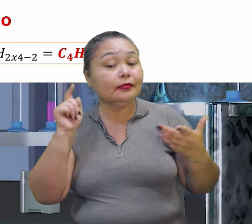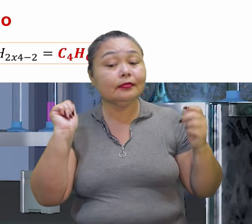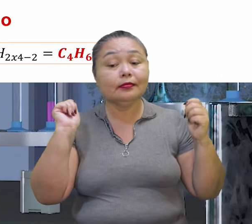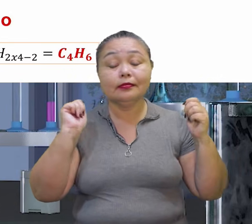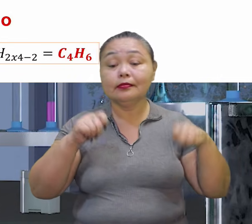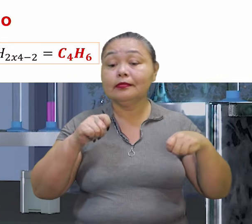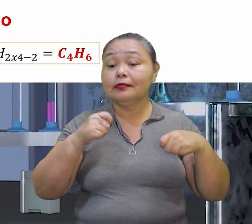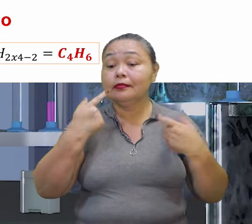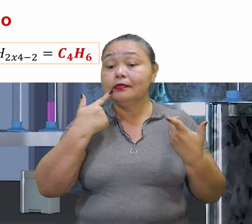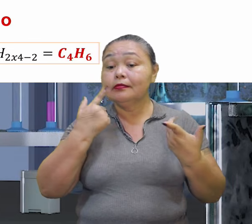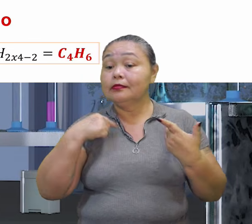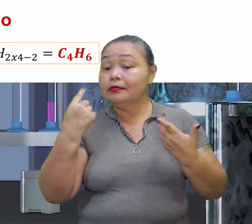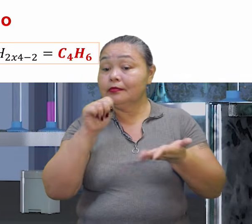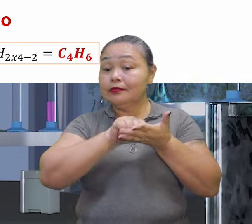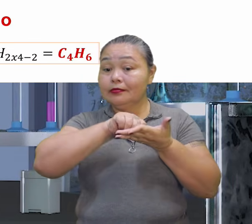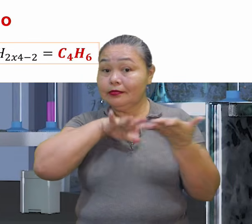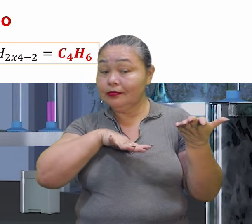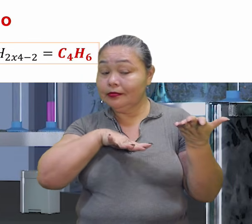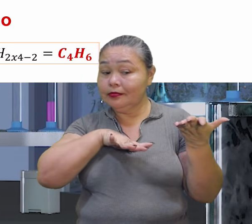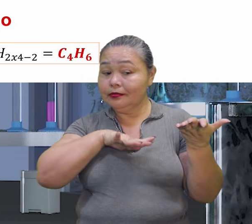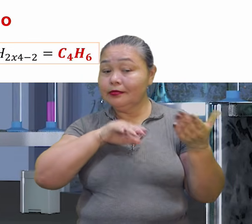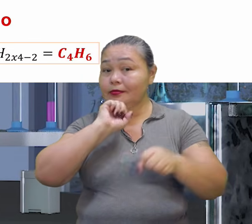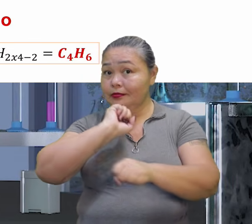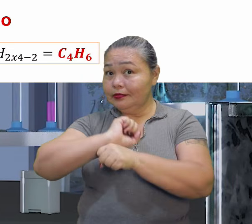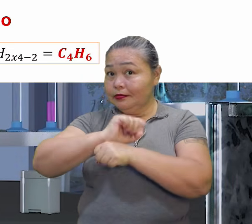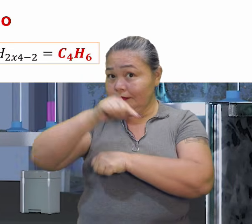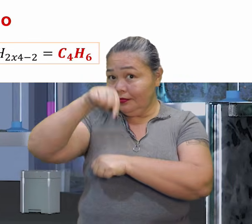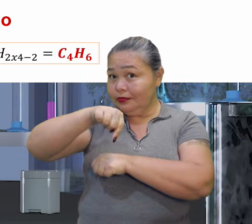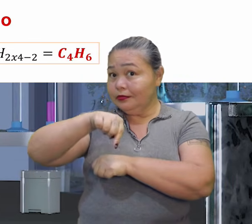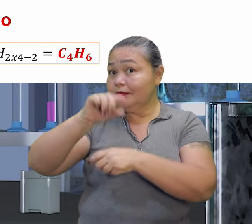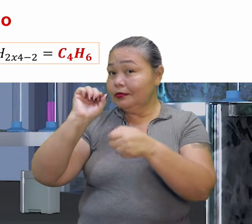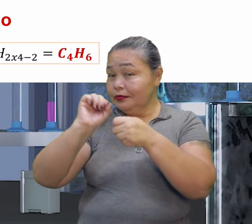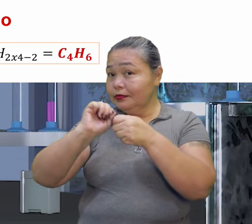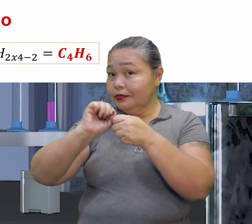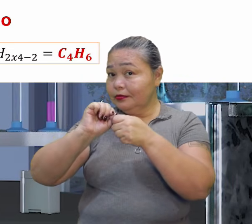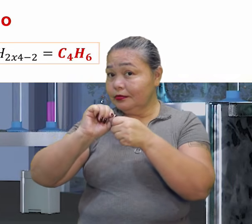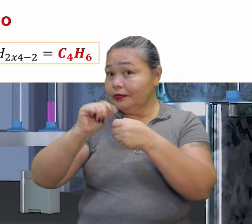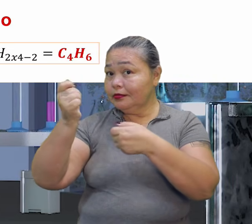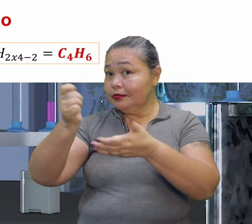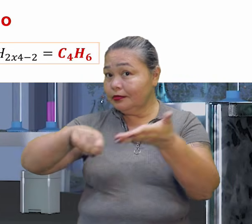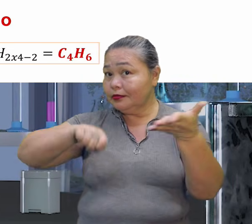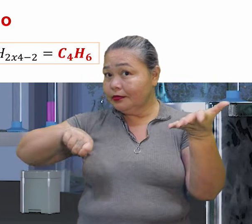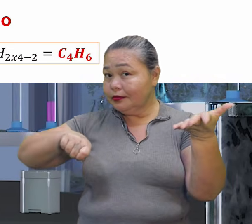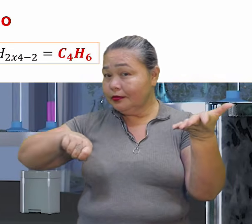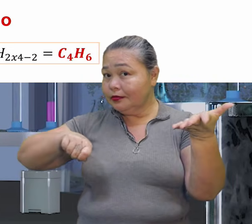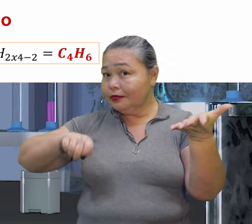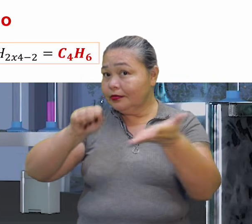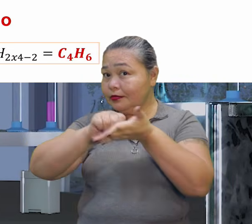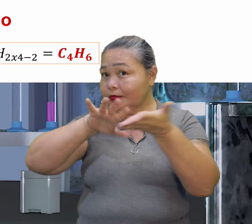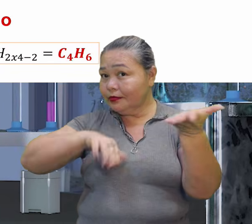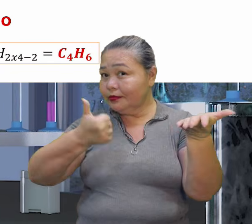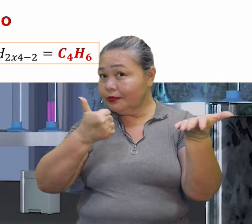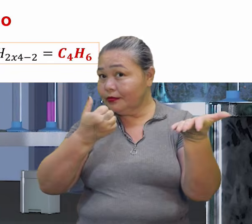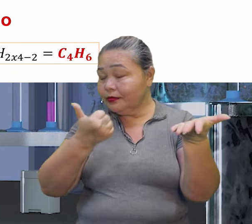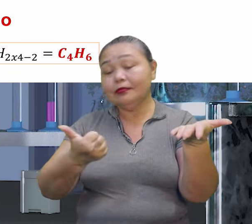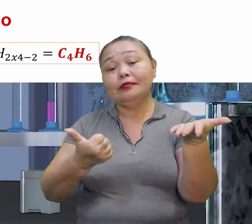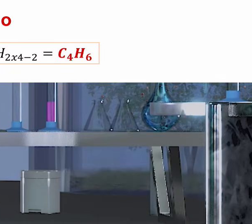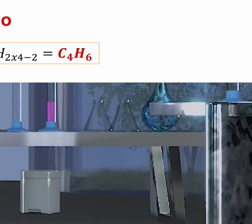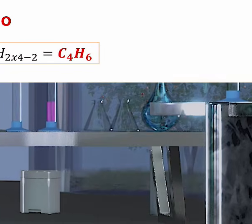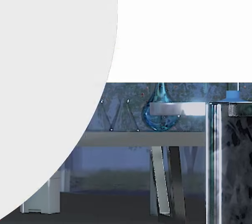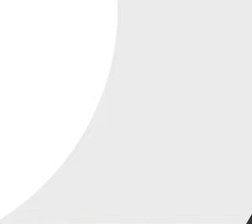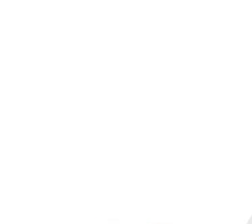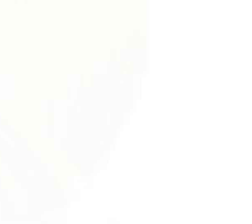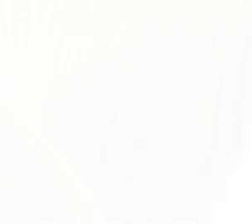você puder na nossa atividade e eu aguardo vocês aqui para a gente fazer a nossa correção. Boa atividade para vocês!